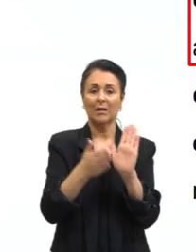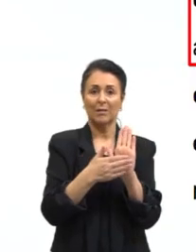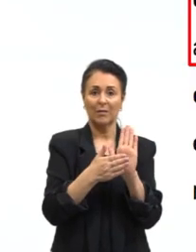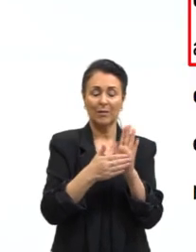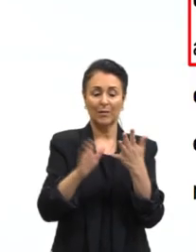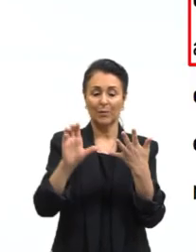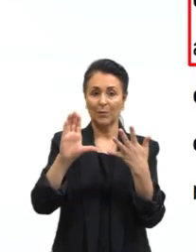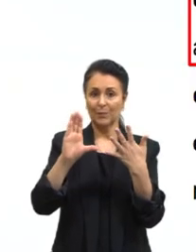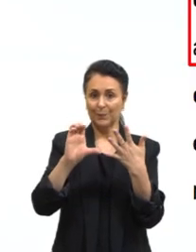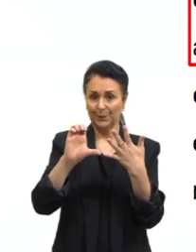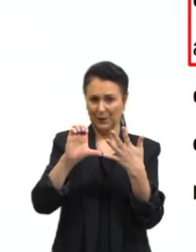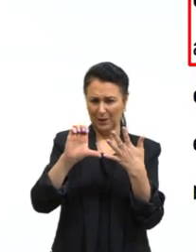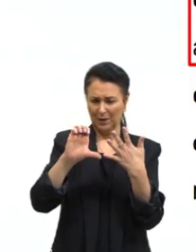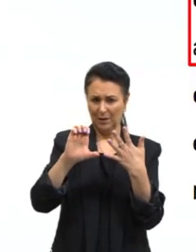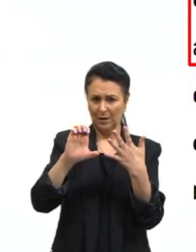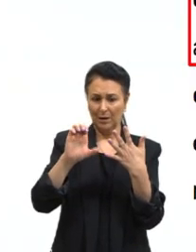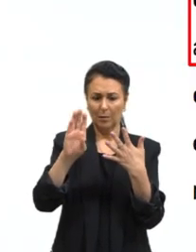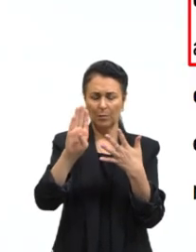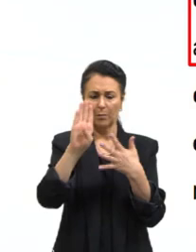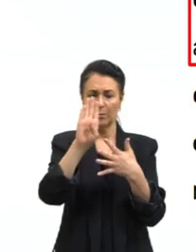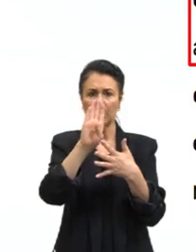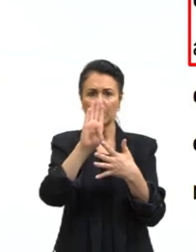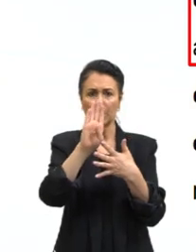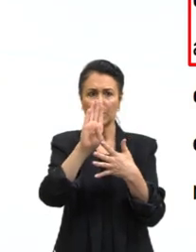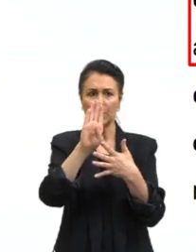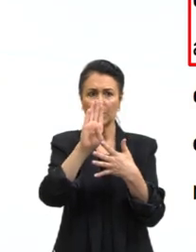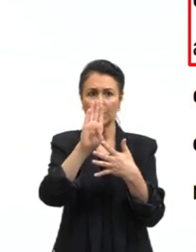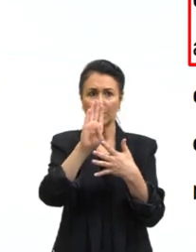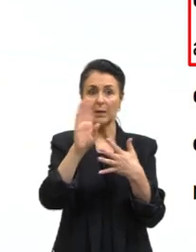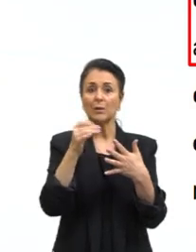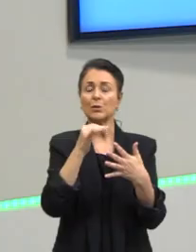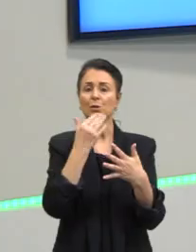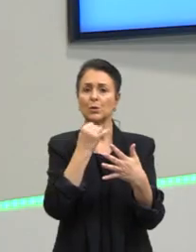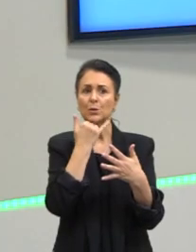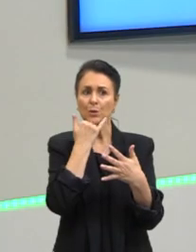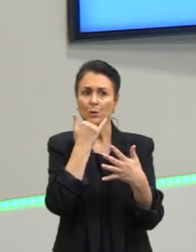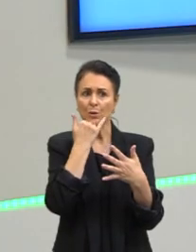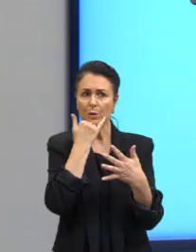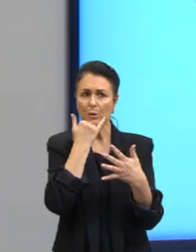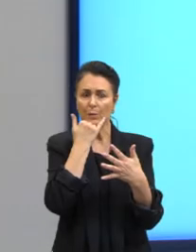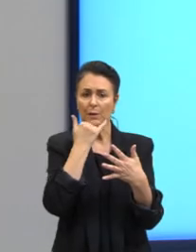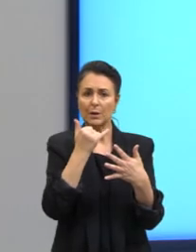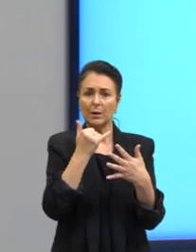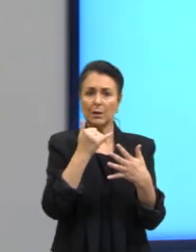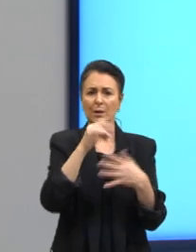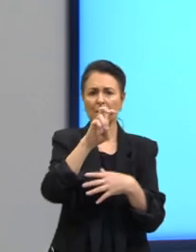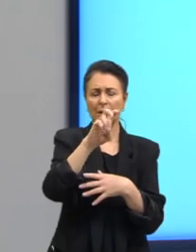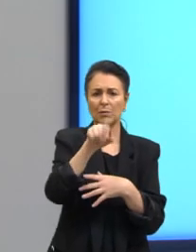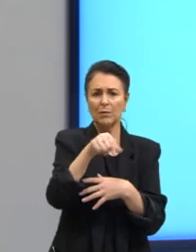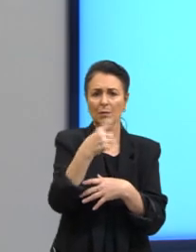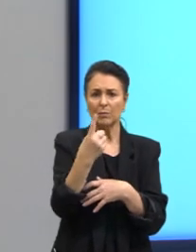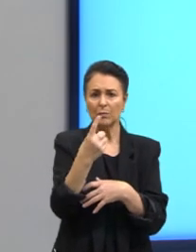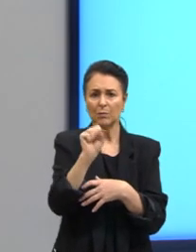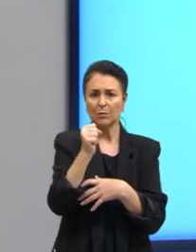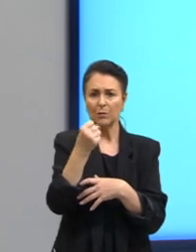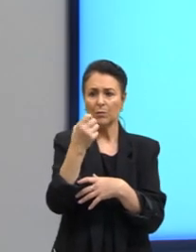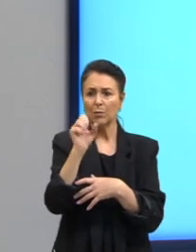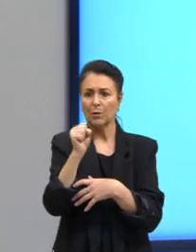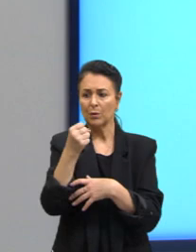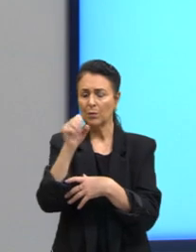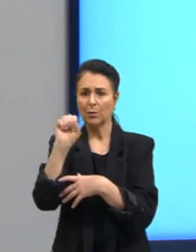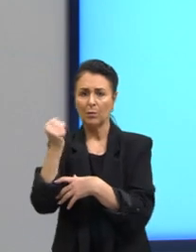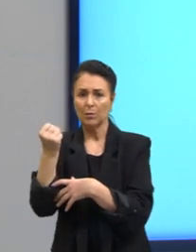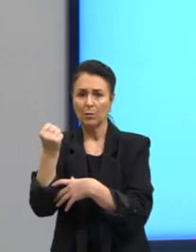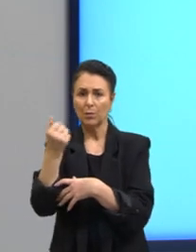dei daí também então a letra de aqui onde eu vou mostrar nós temos 5,18 8 Ah